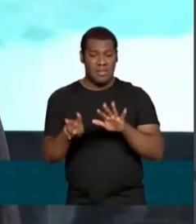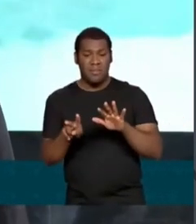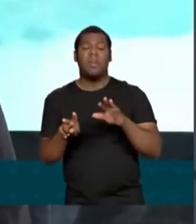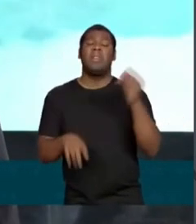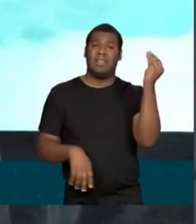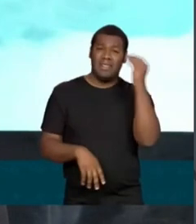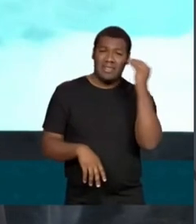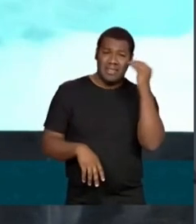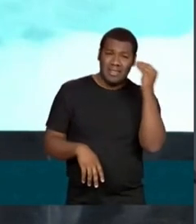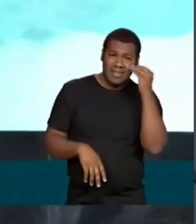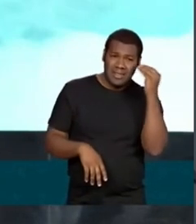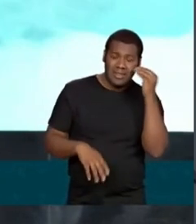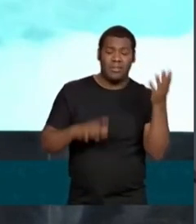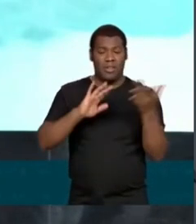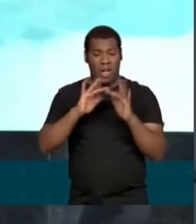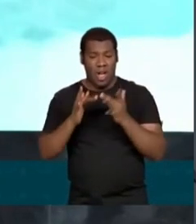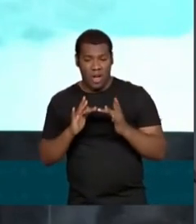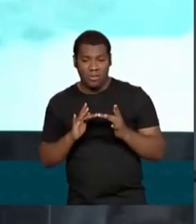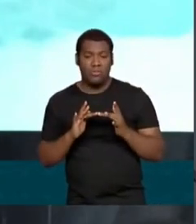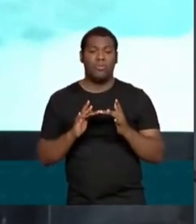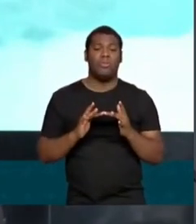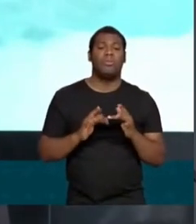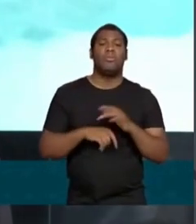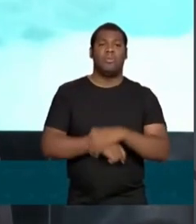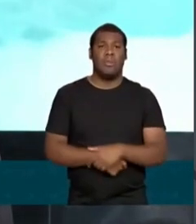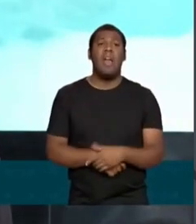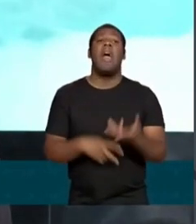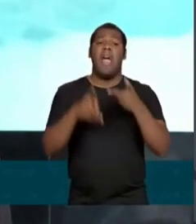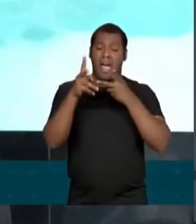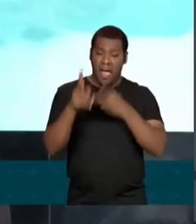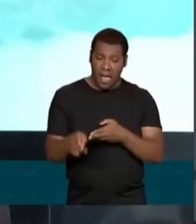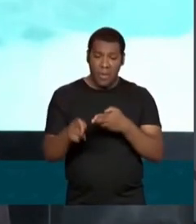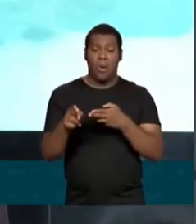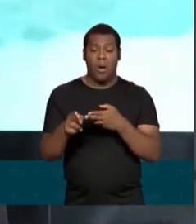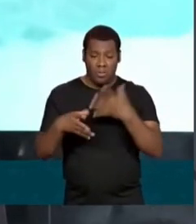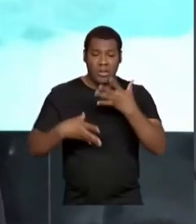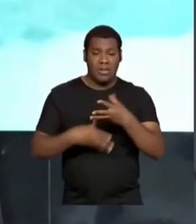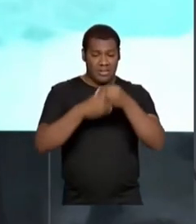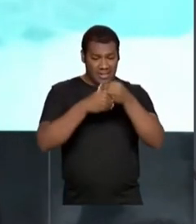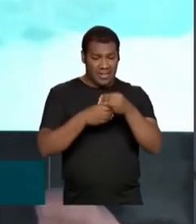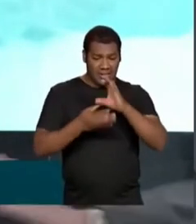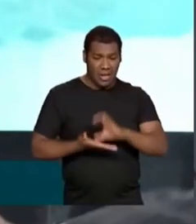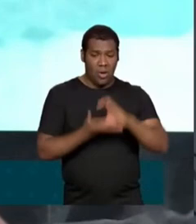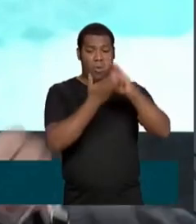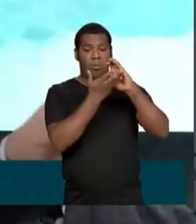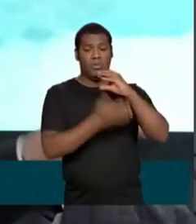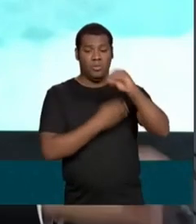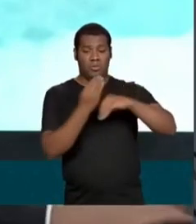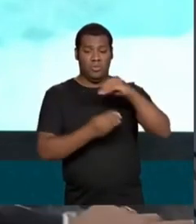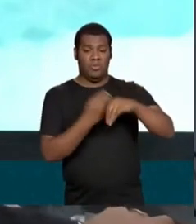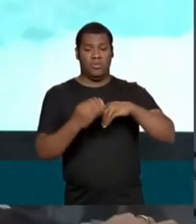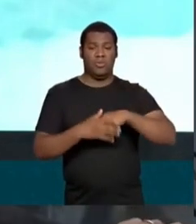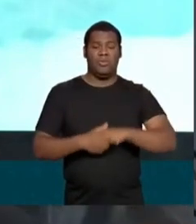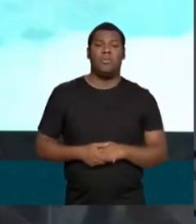rotação Provisórias esse mesmo espírito vai ter na instalação das comissões mista a partir da próxima semana